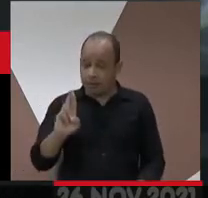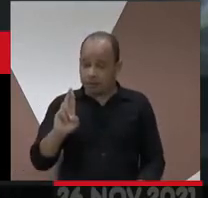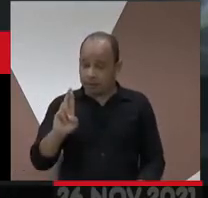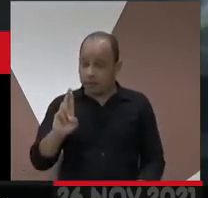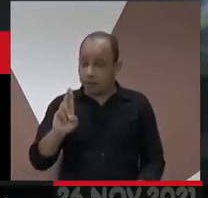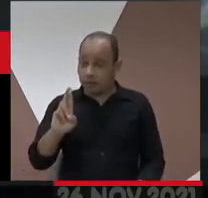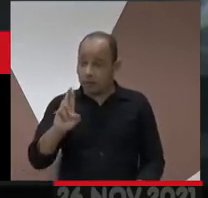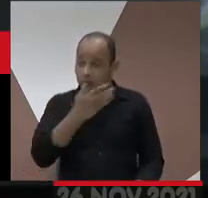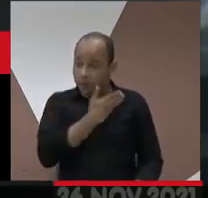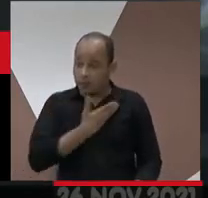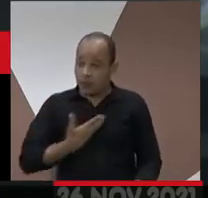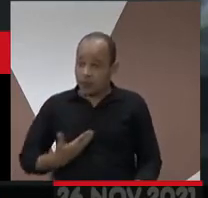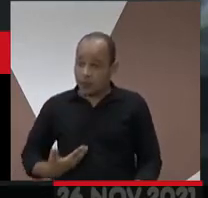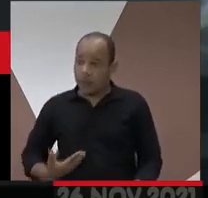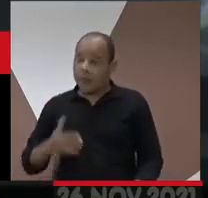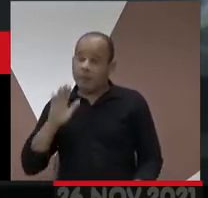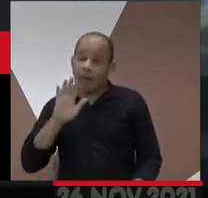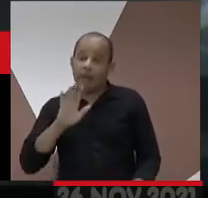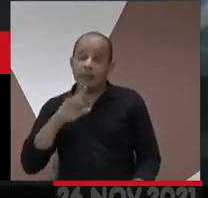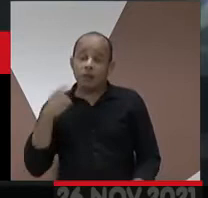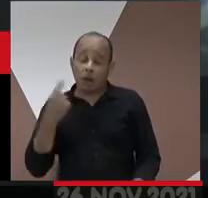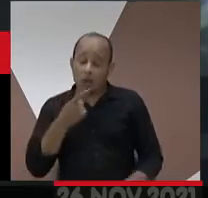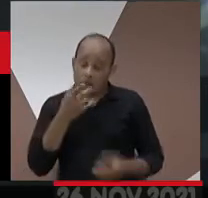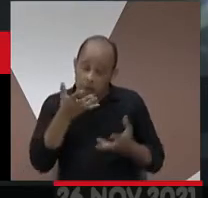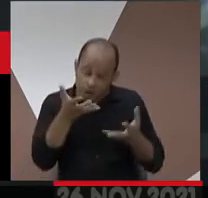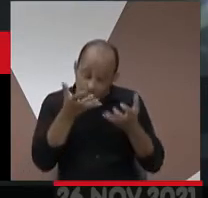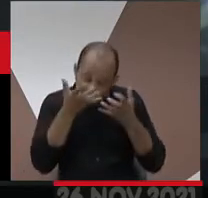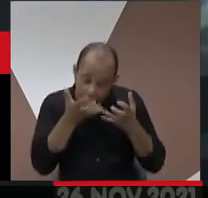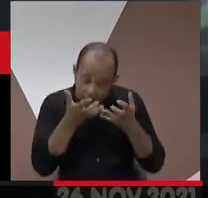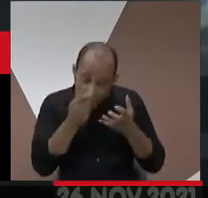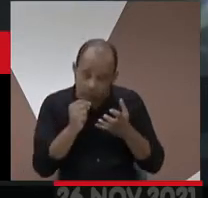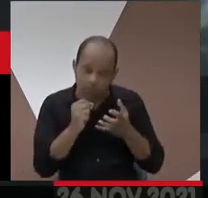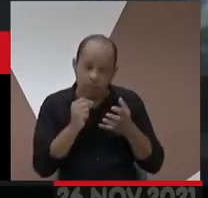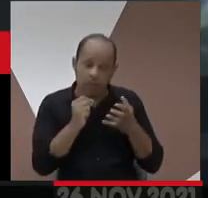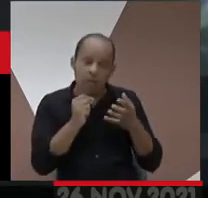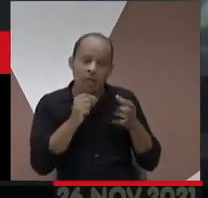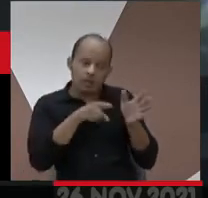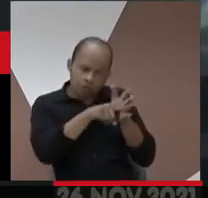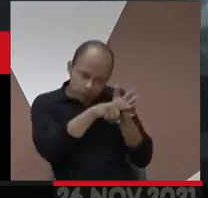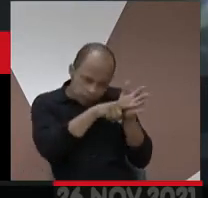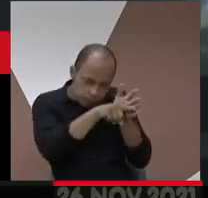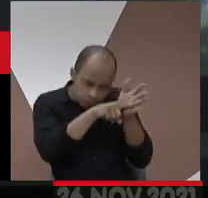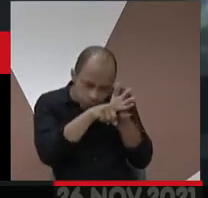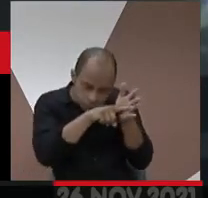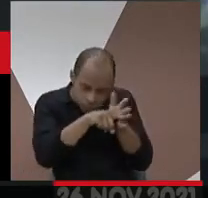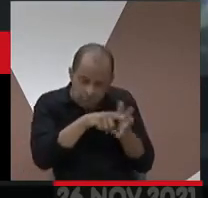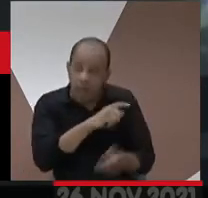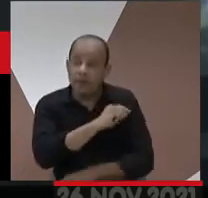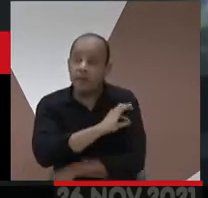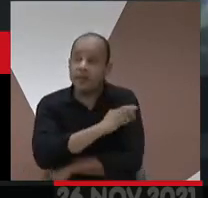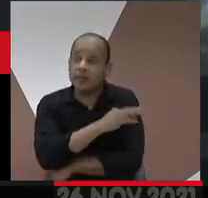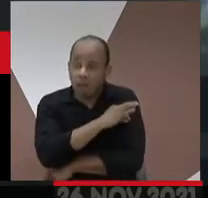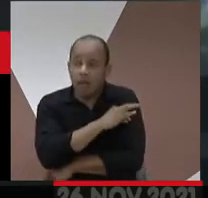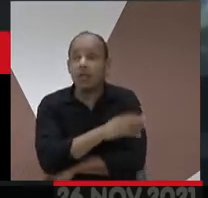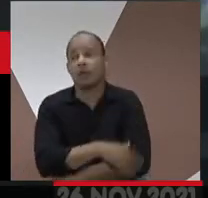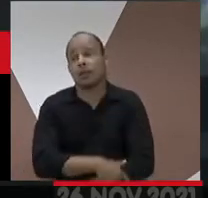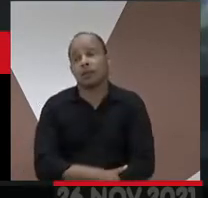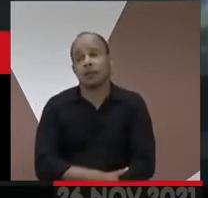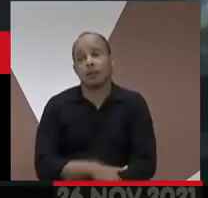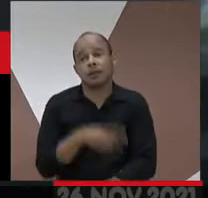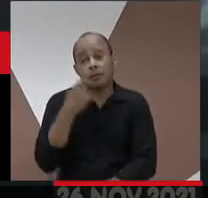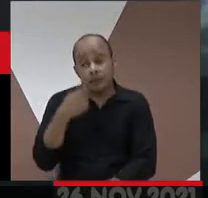ação administrativa de fiscalização daquilo que os representantes do governo fazem. Eu boto a mão no fogo, espera